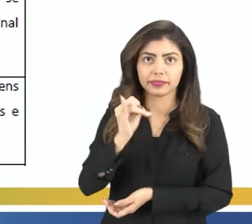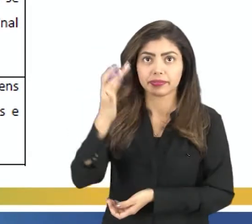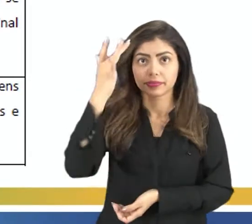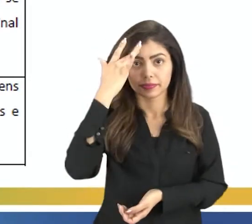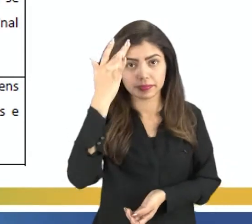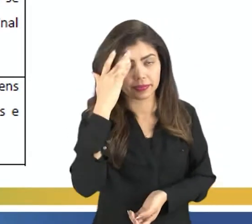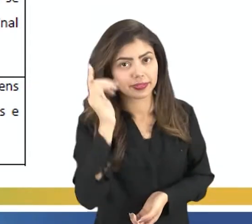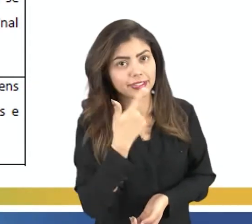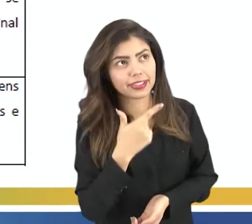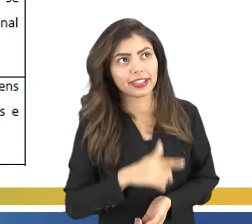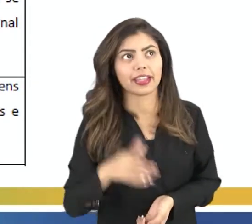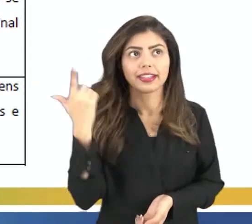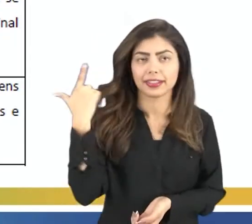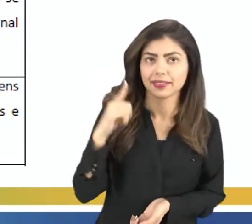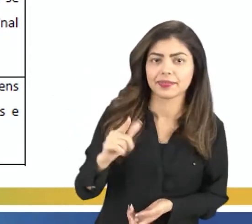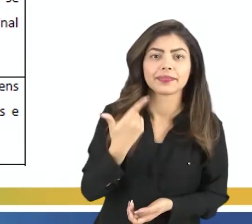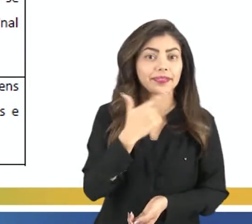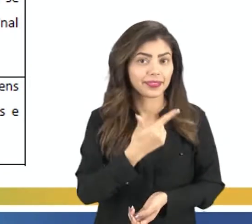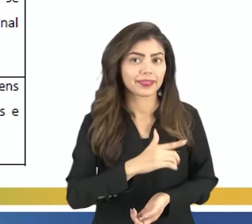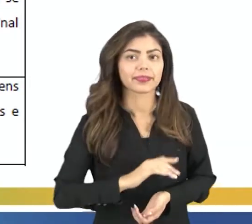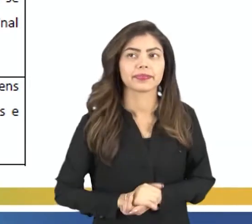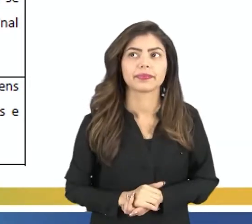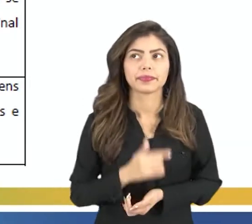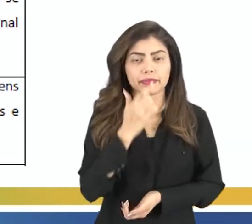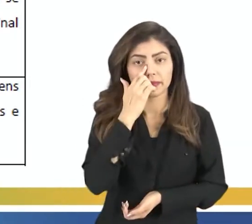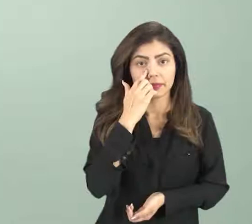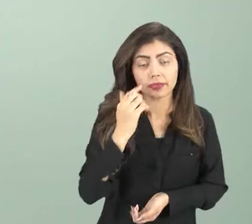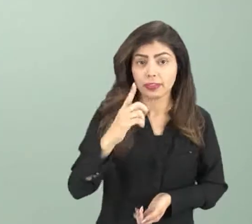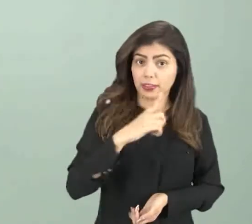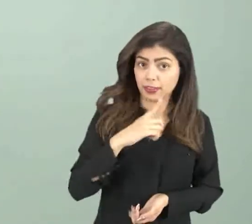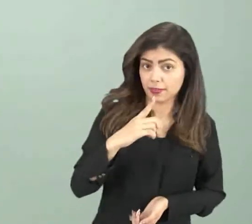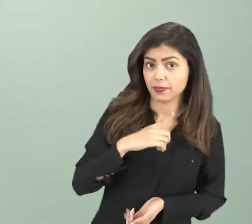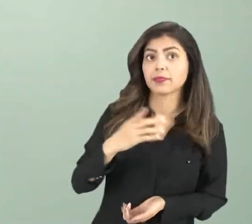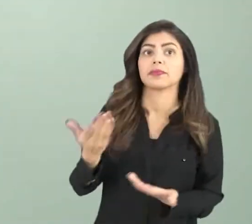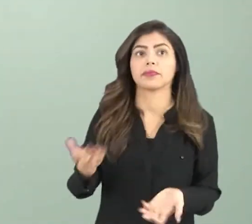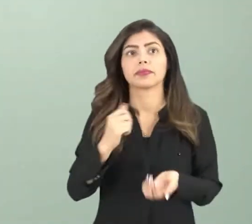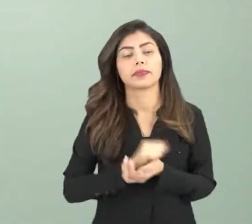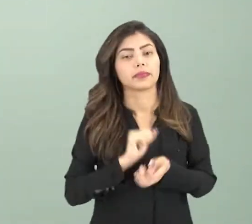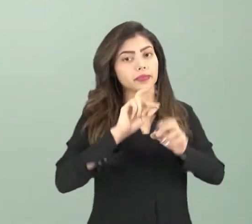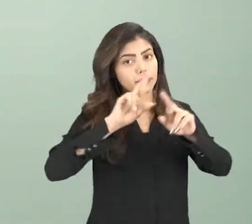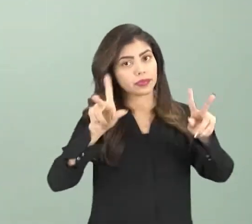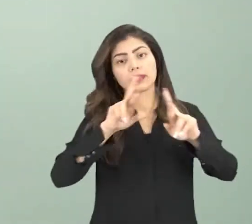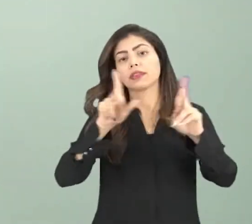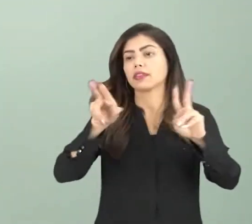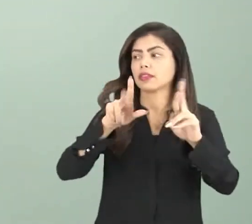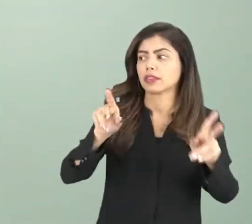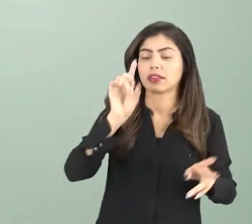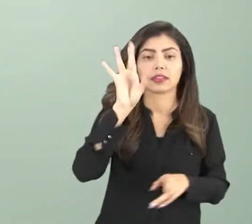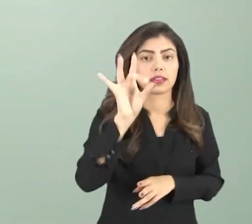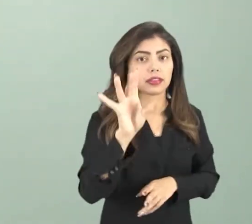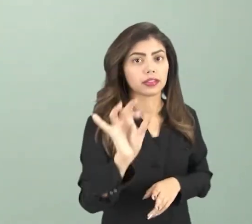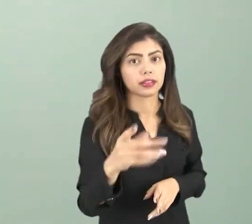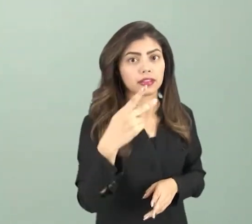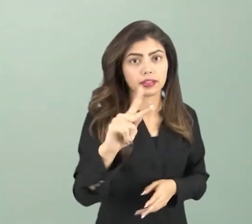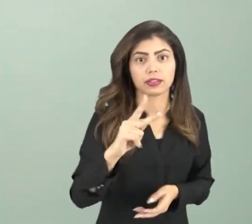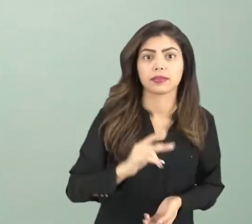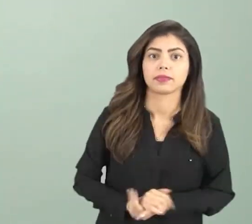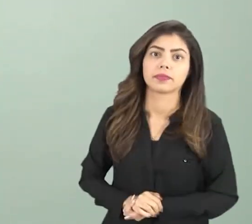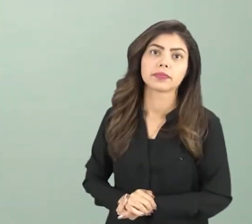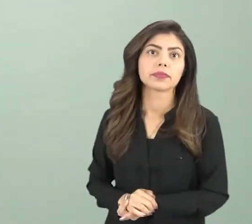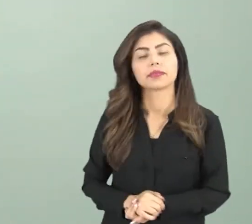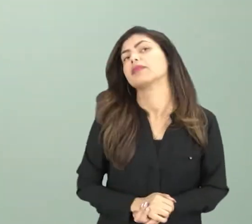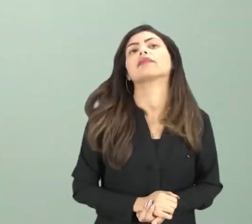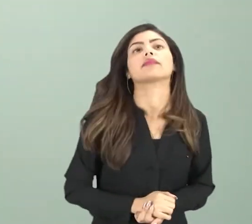situação engraçada, ah, que coisa engraçada aí você. Então tem que saber distinguir cada um desses daí, ok?